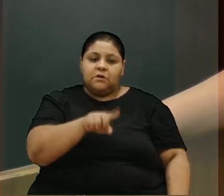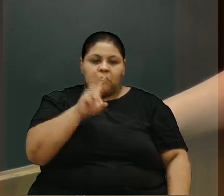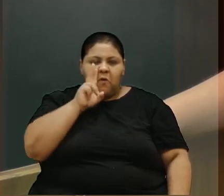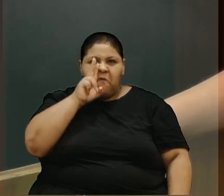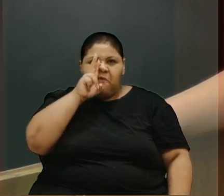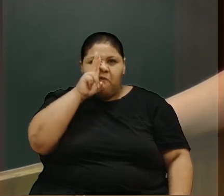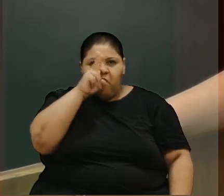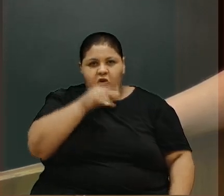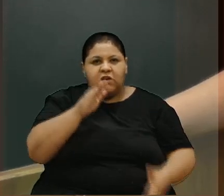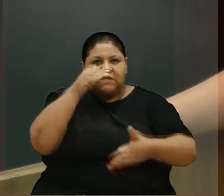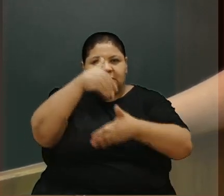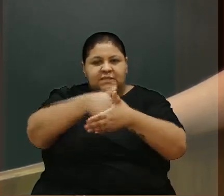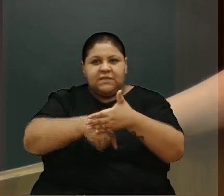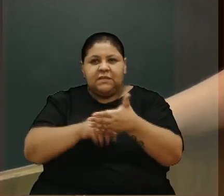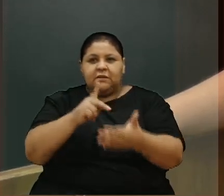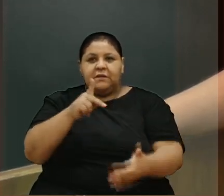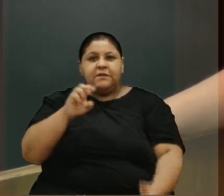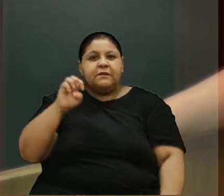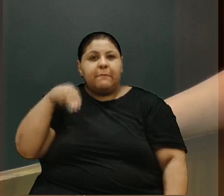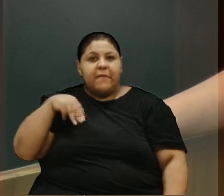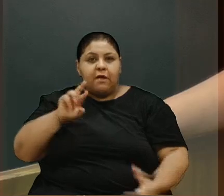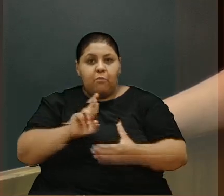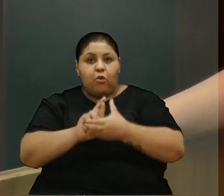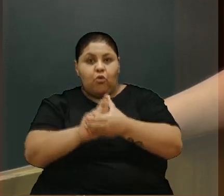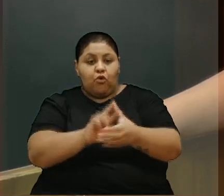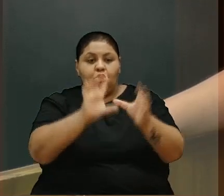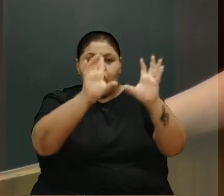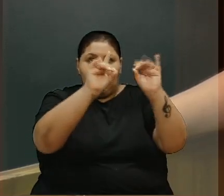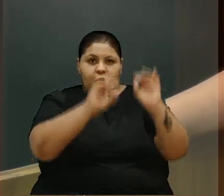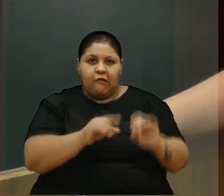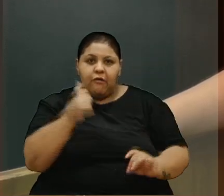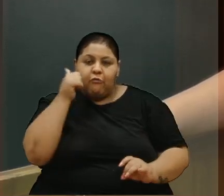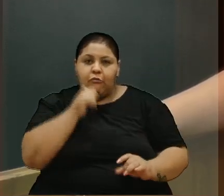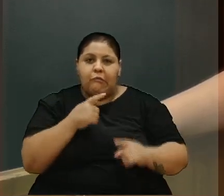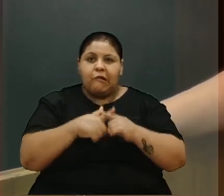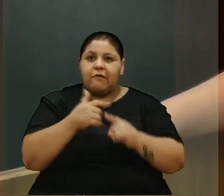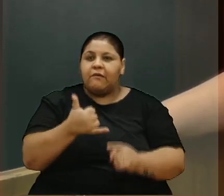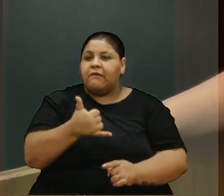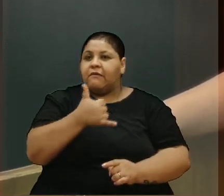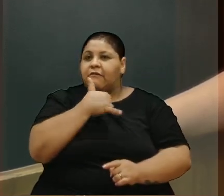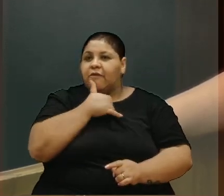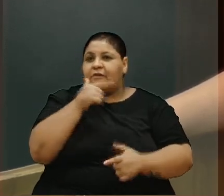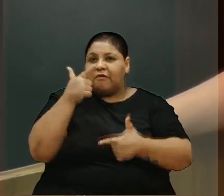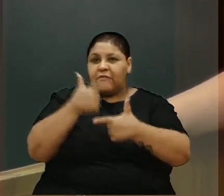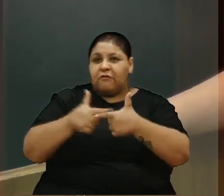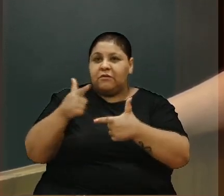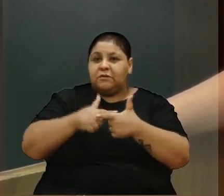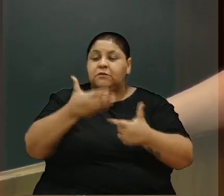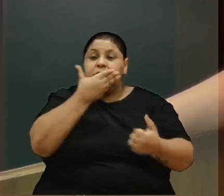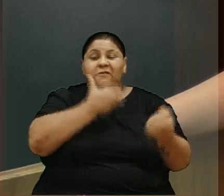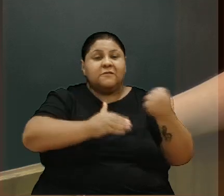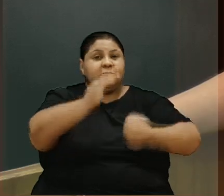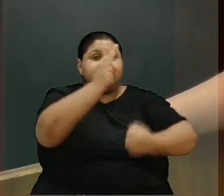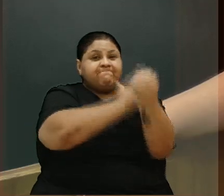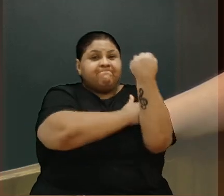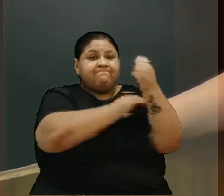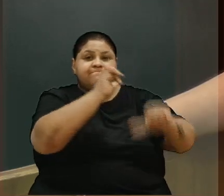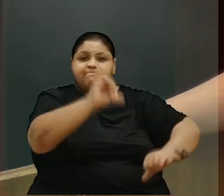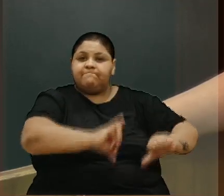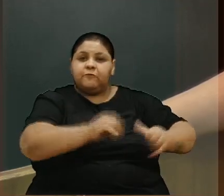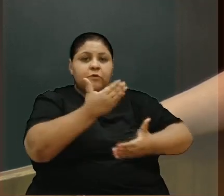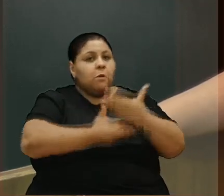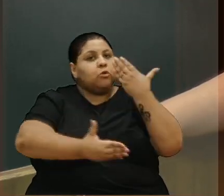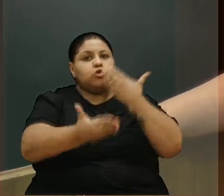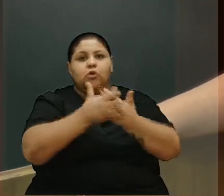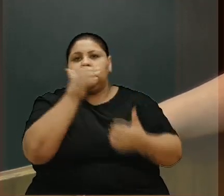potentes dentro da Procuradoria Especial da Mulher. Porque, infelizmente, as mazelas do machismo são sofridas por todas